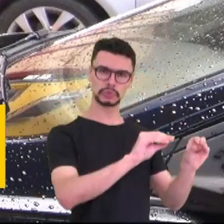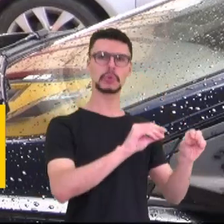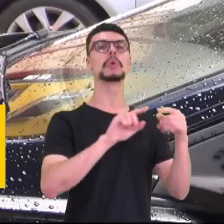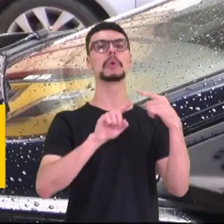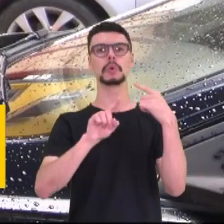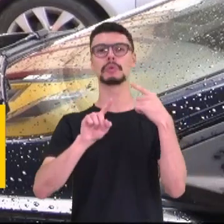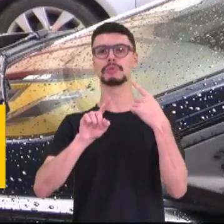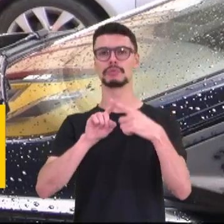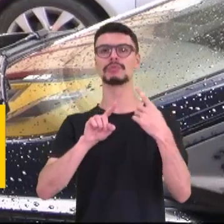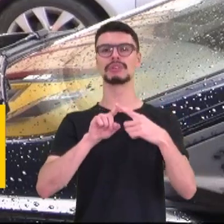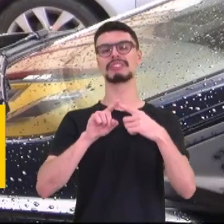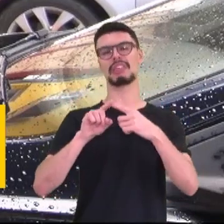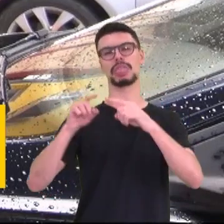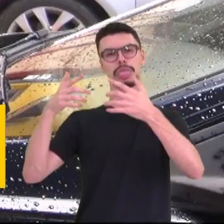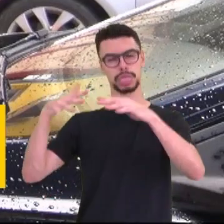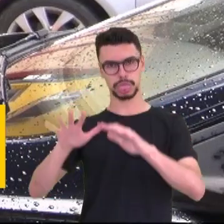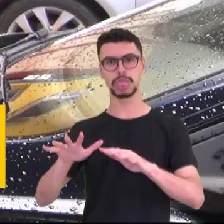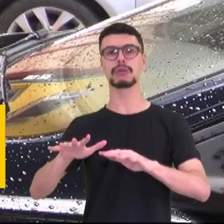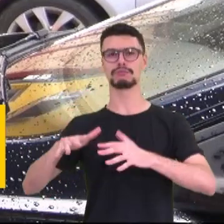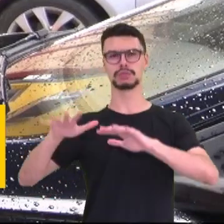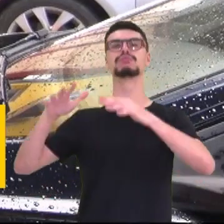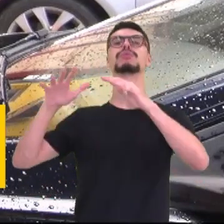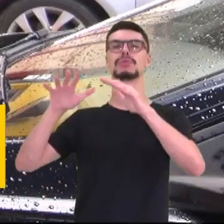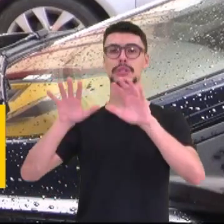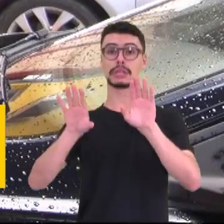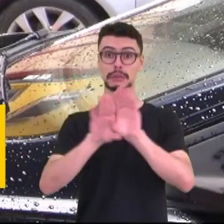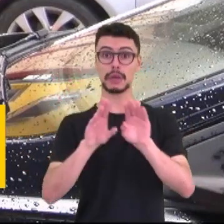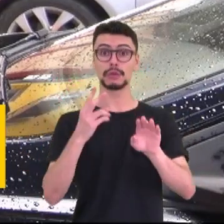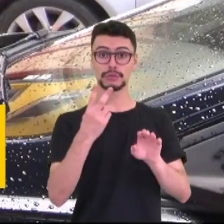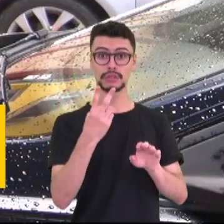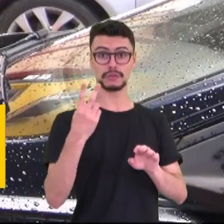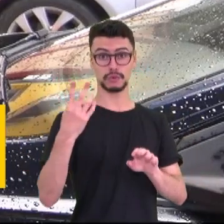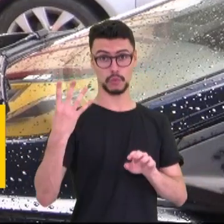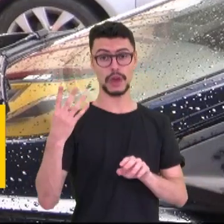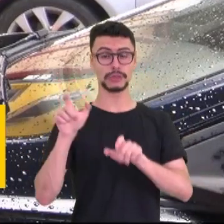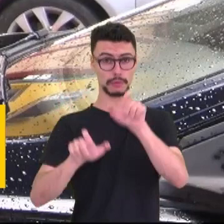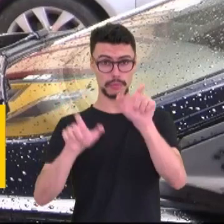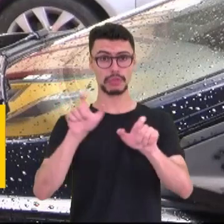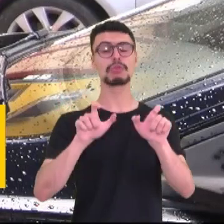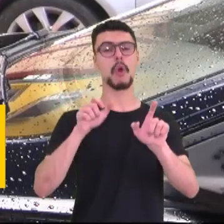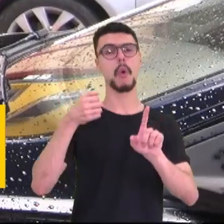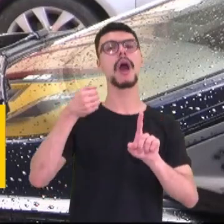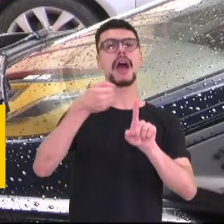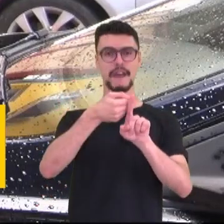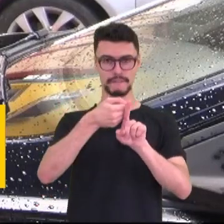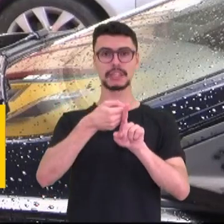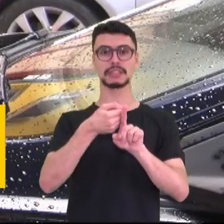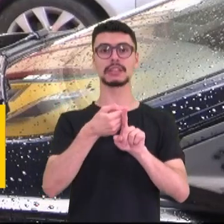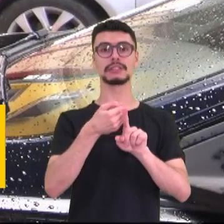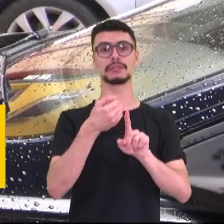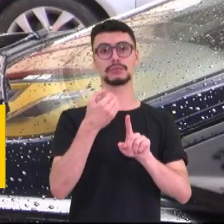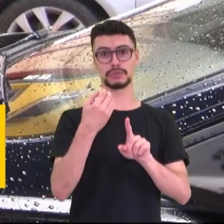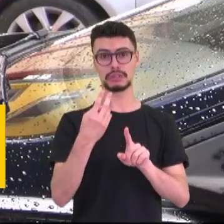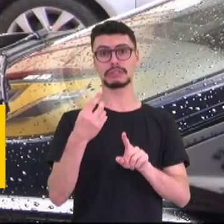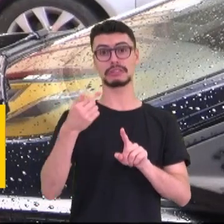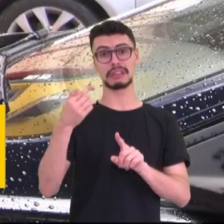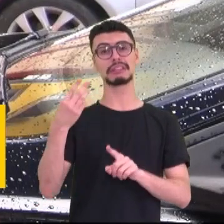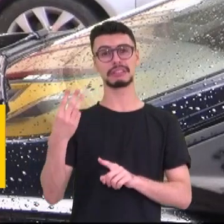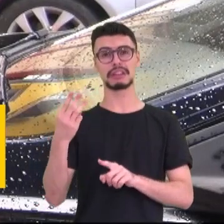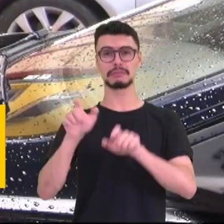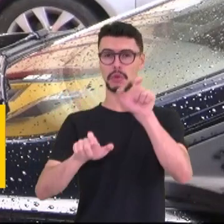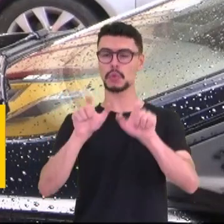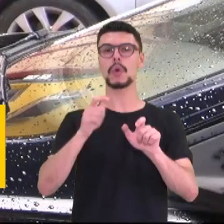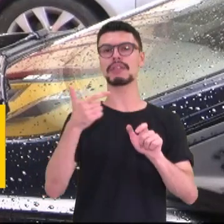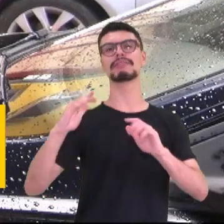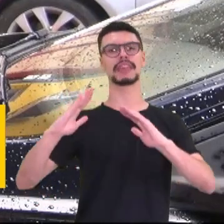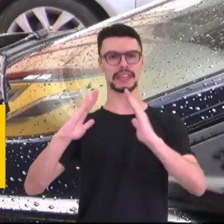Matinhos e Guaratuba, 224 pessoas foram afetadas, 63 desabrigados, houve também